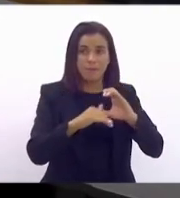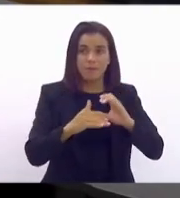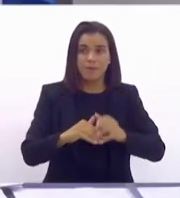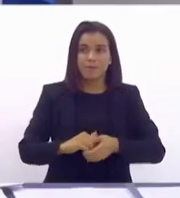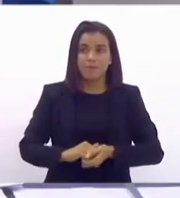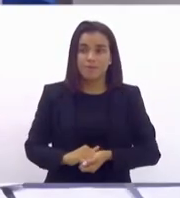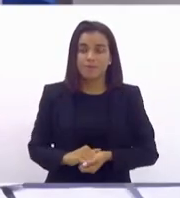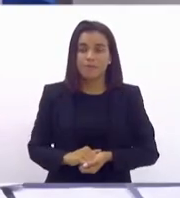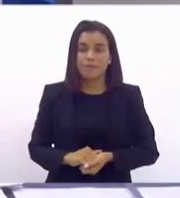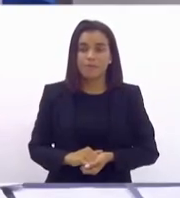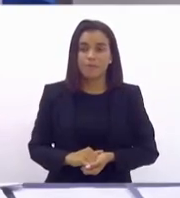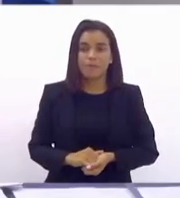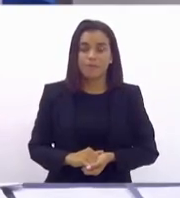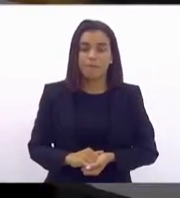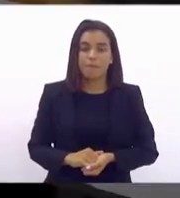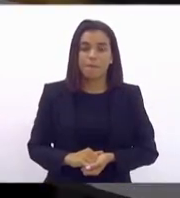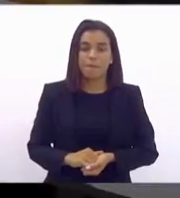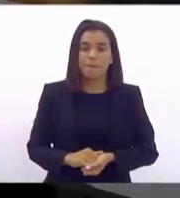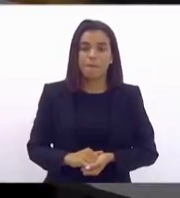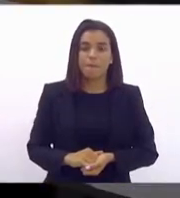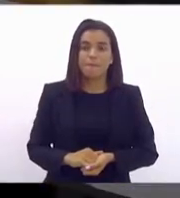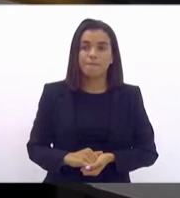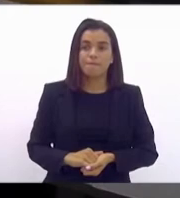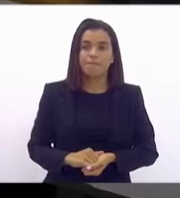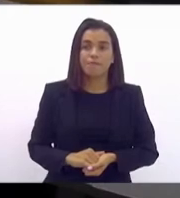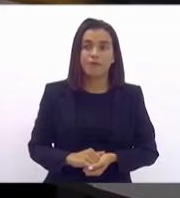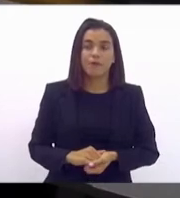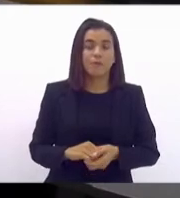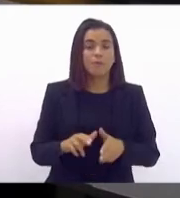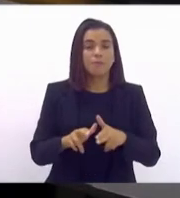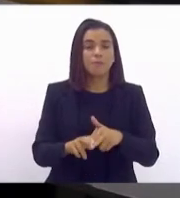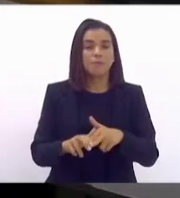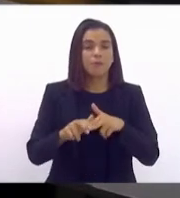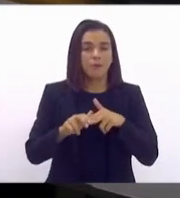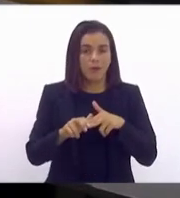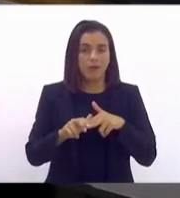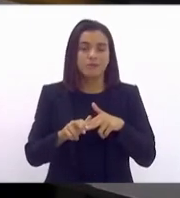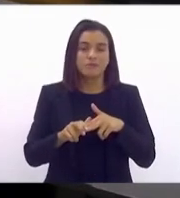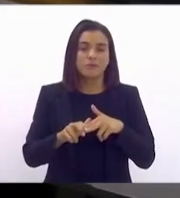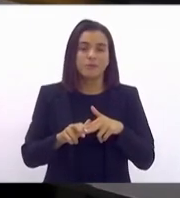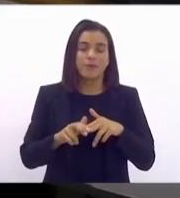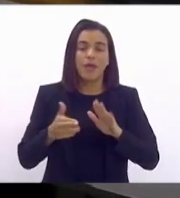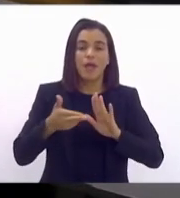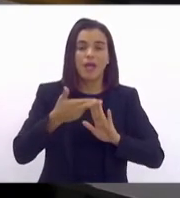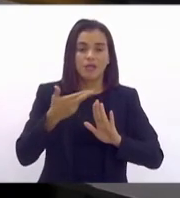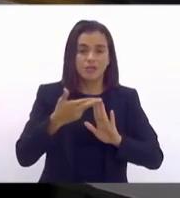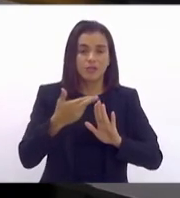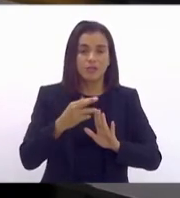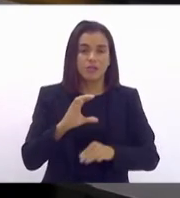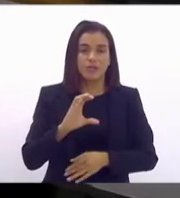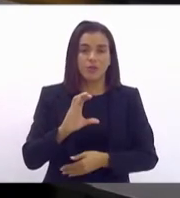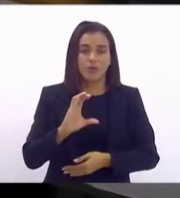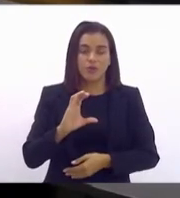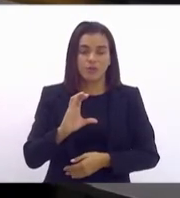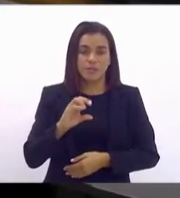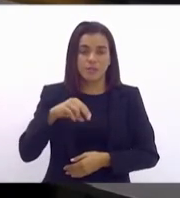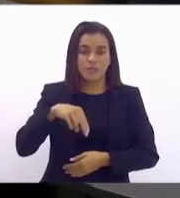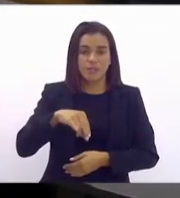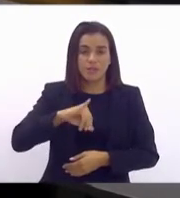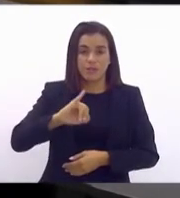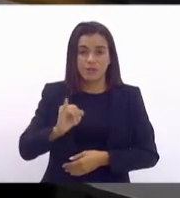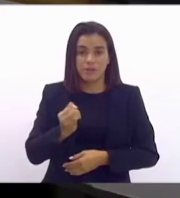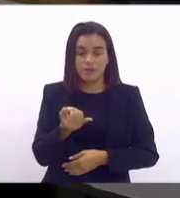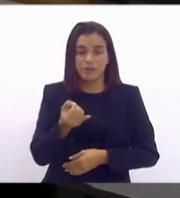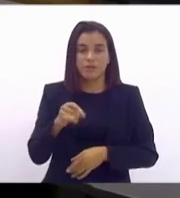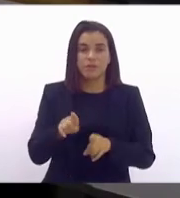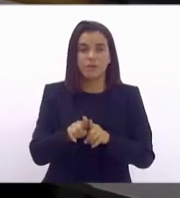O senhor... Tendo em vista a resolução do CNJ, tendo em vista